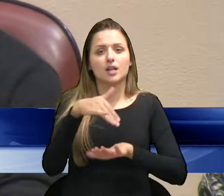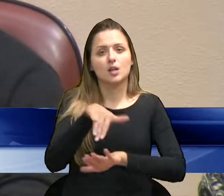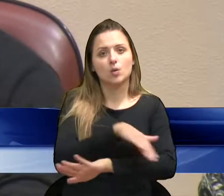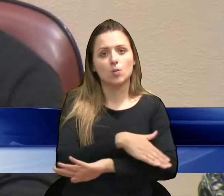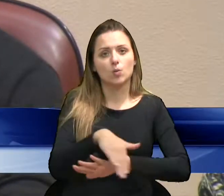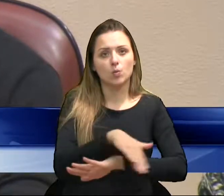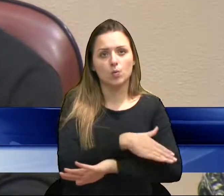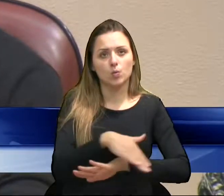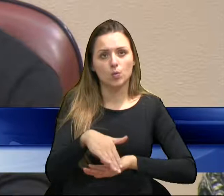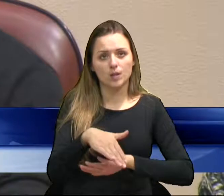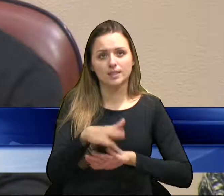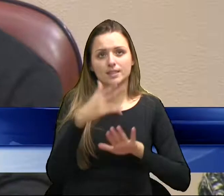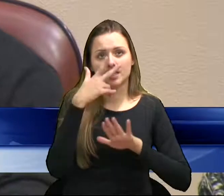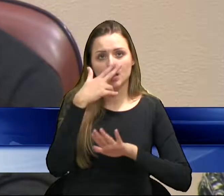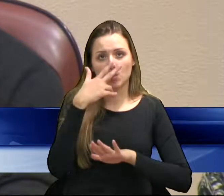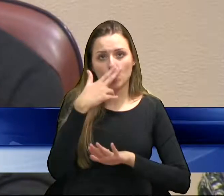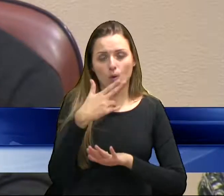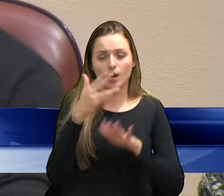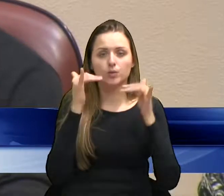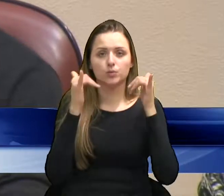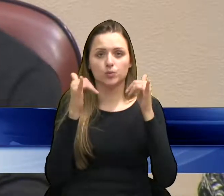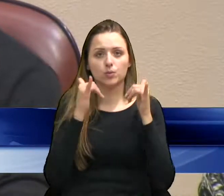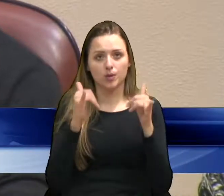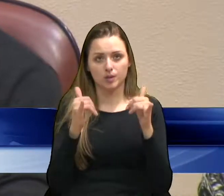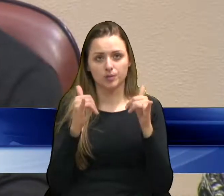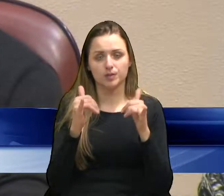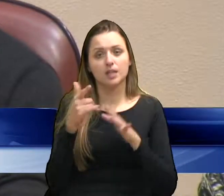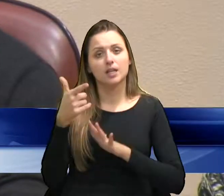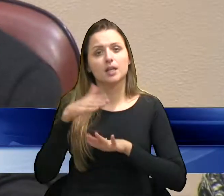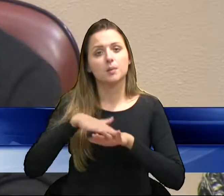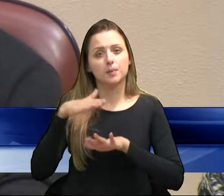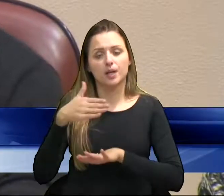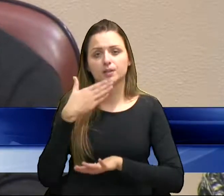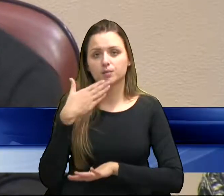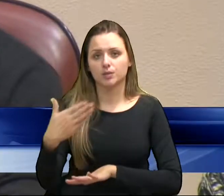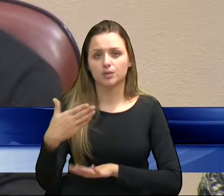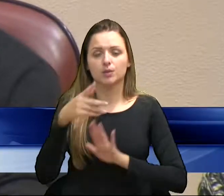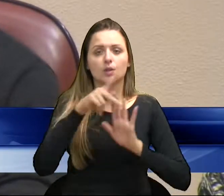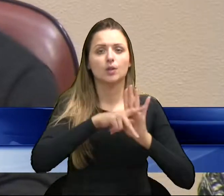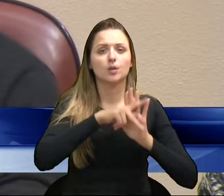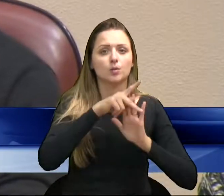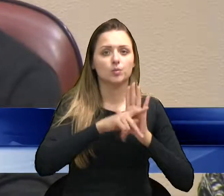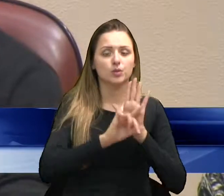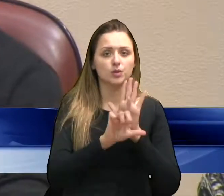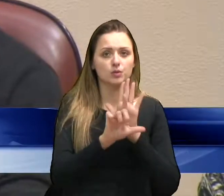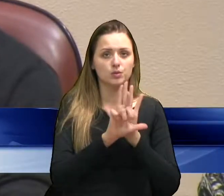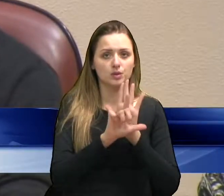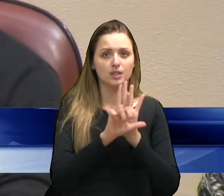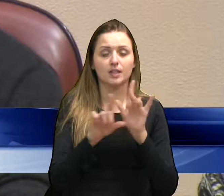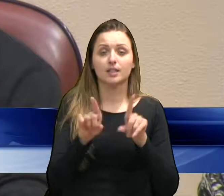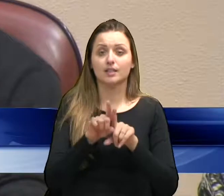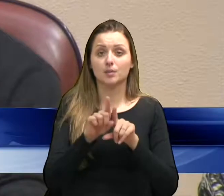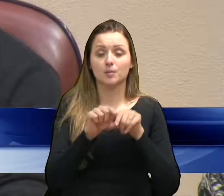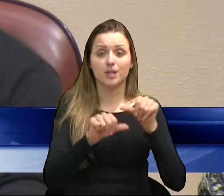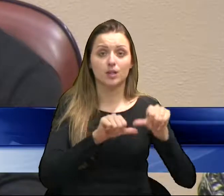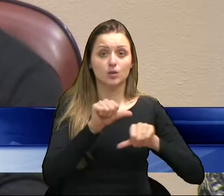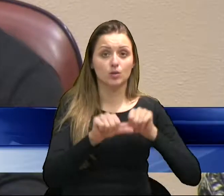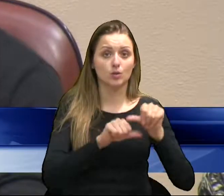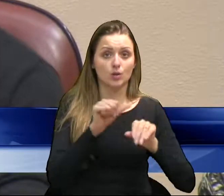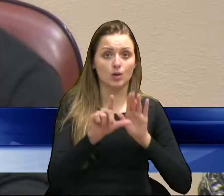do taxilotação e da outras providências. O referido projeto de lei também revoga a lei